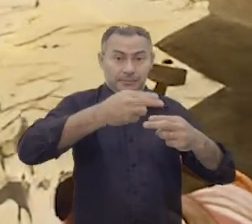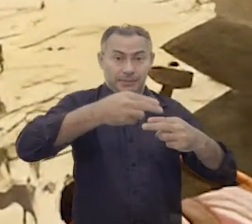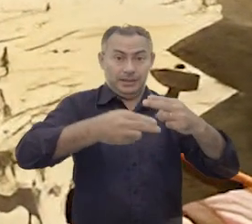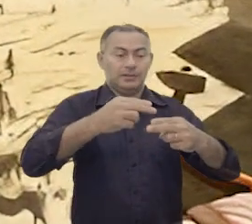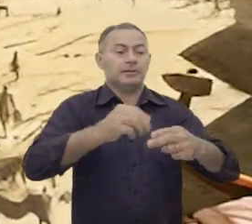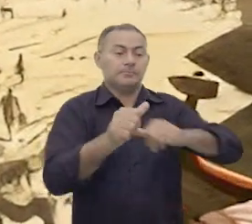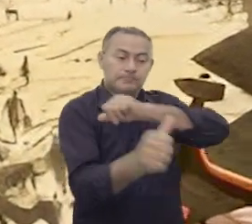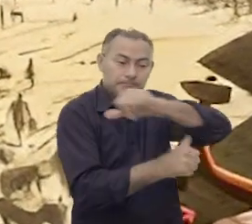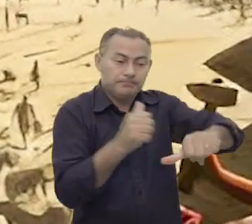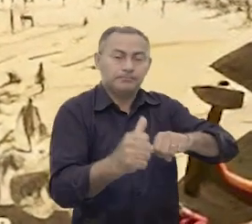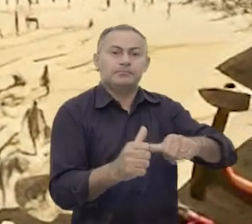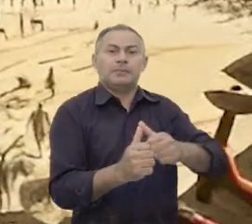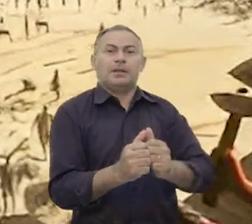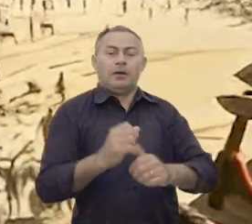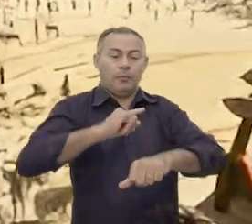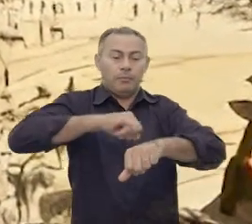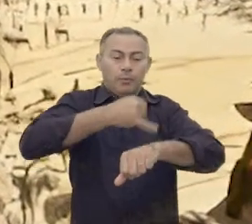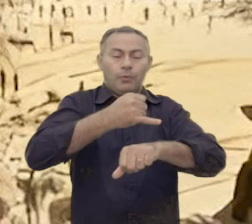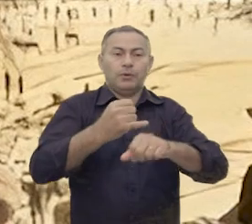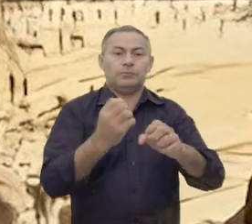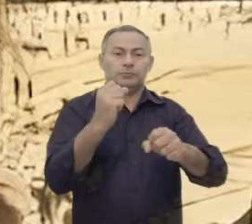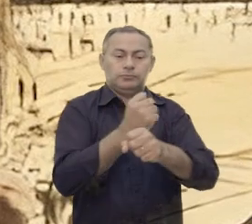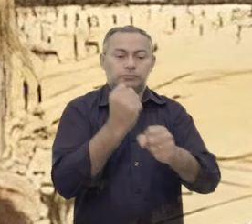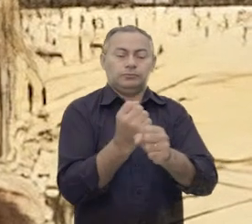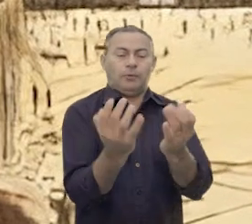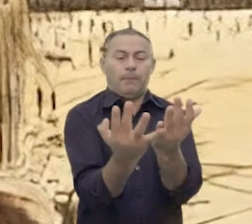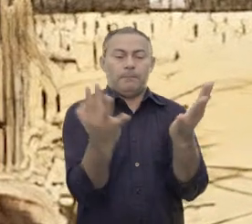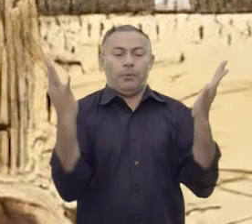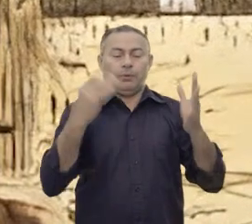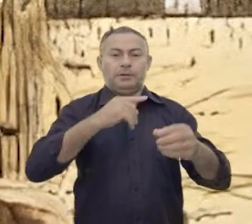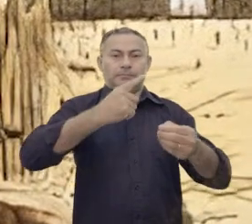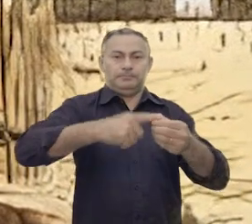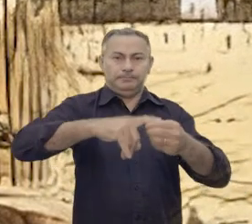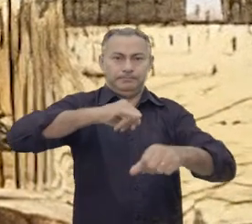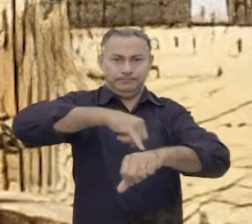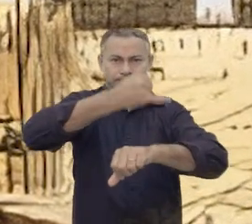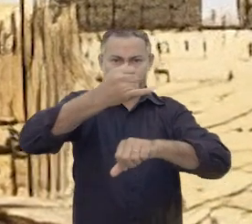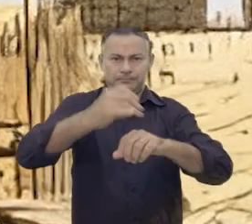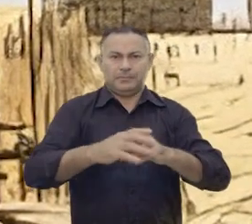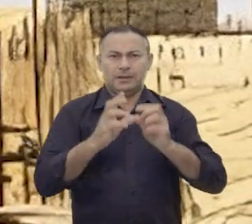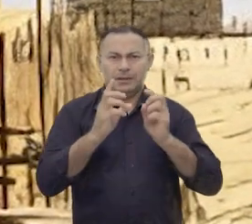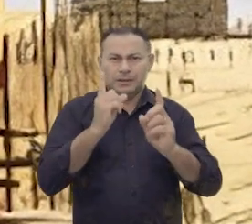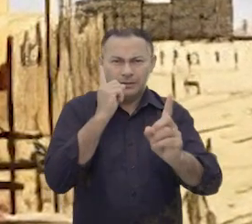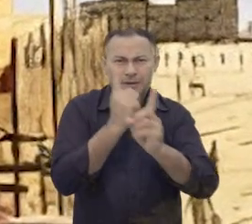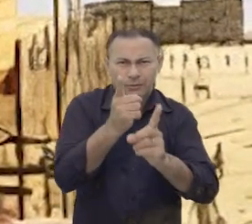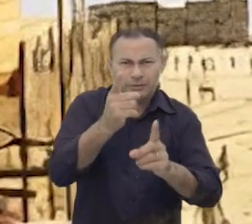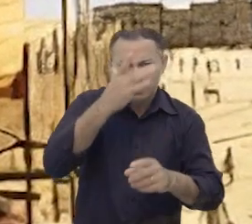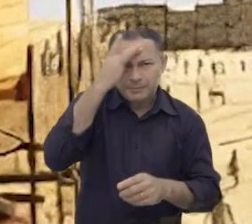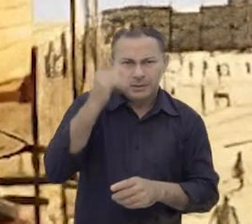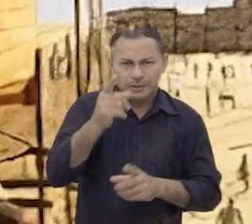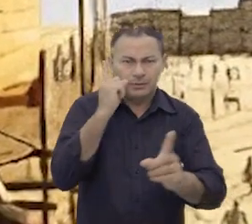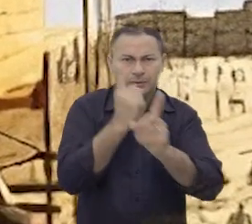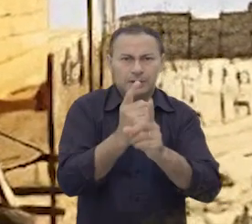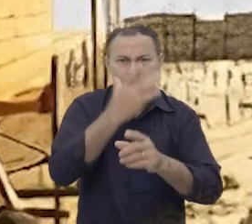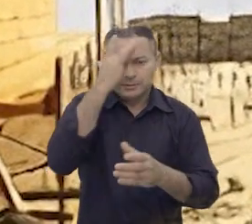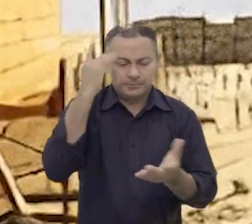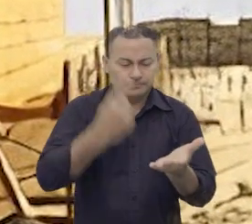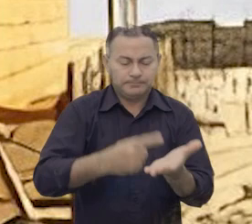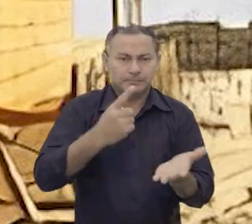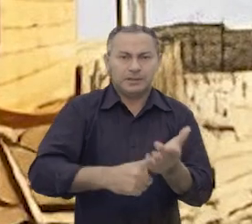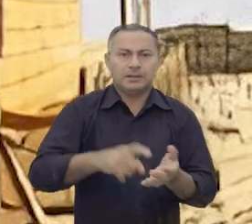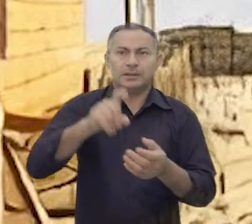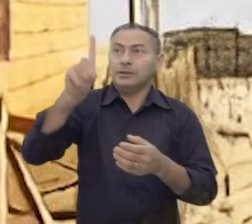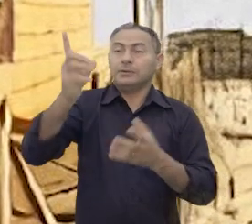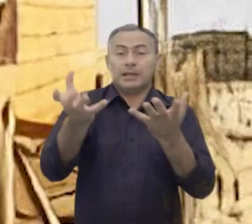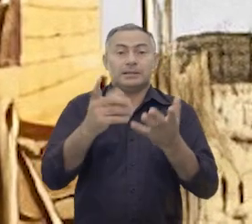queria que Neemias reconstruísse os muros ao redor de Jerusalém. Deus deve encontrar uma pessoa comprometida com a obra que ele